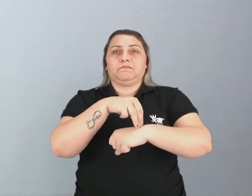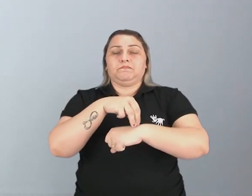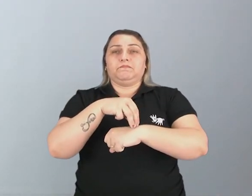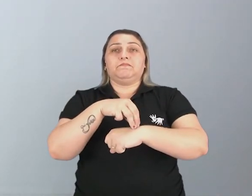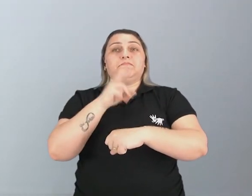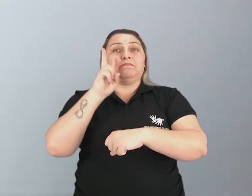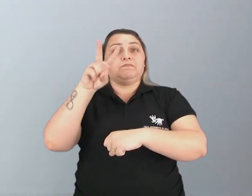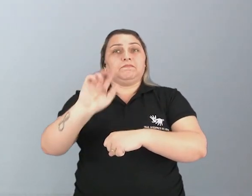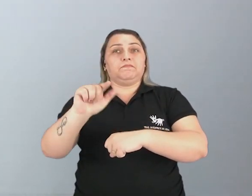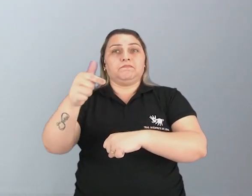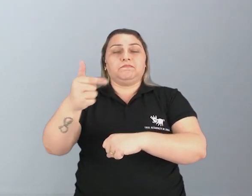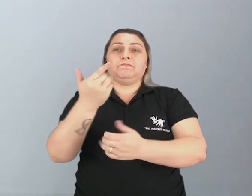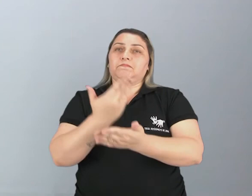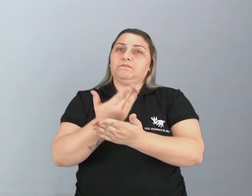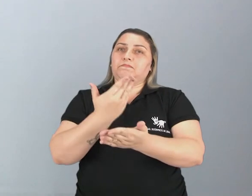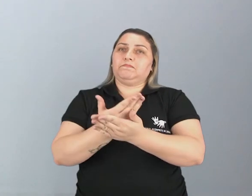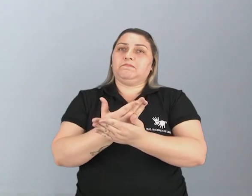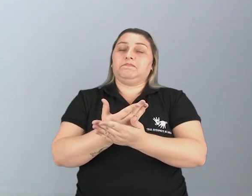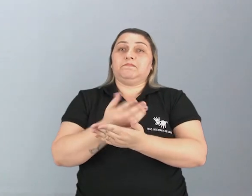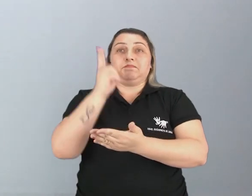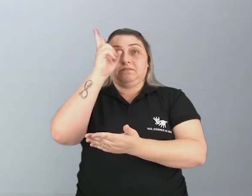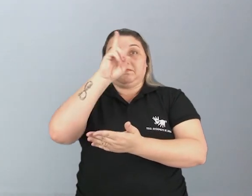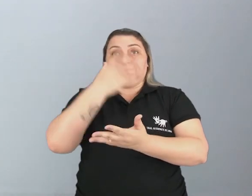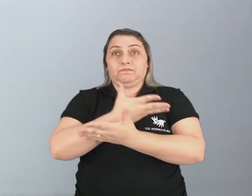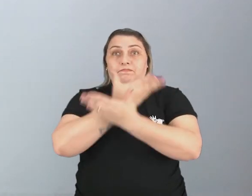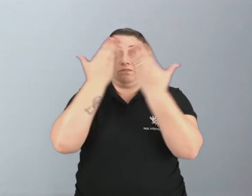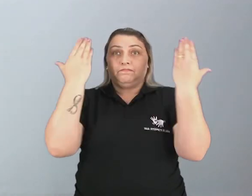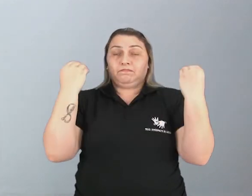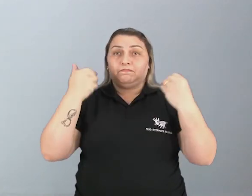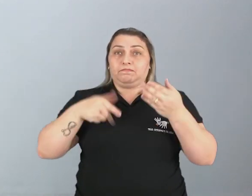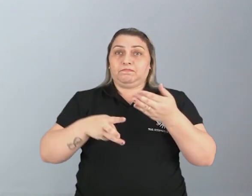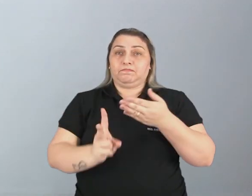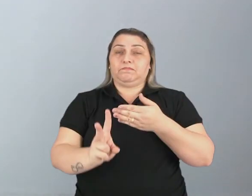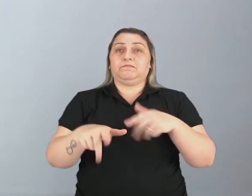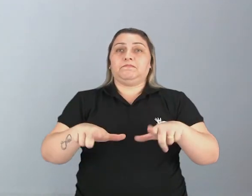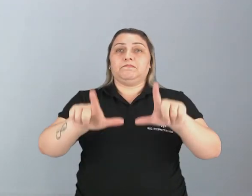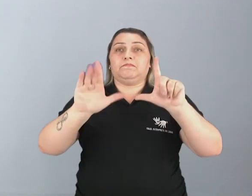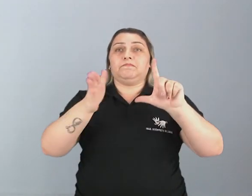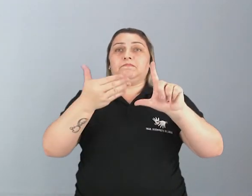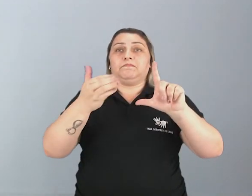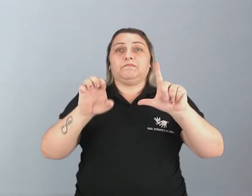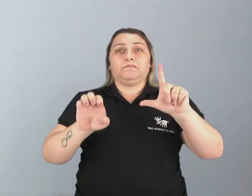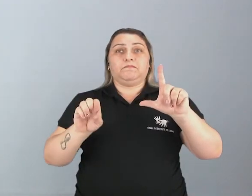eu te vejo na próxima aula. Lembrem-se, continue acessando a nossa